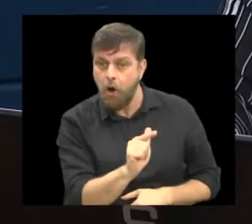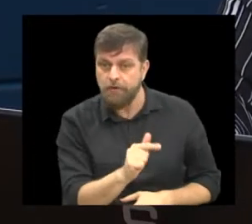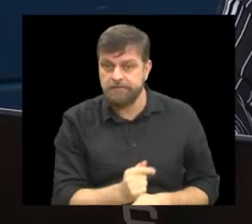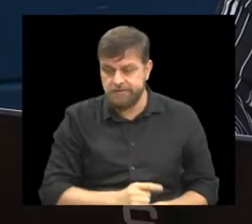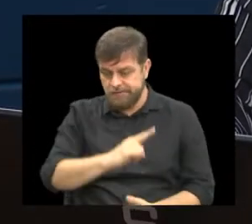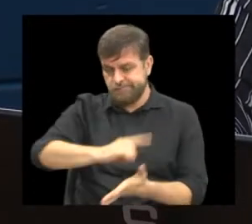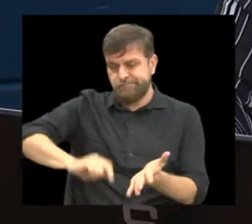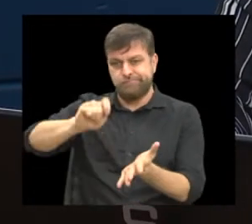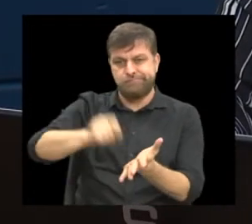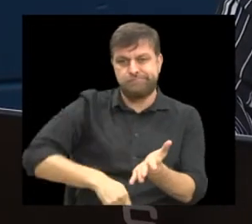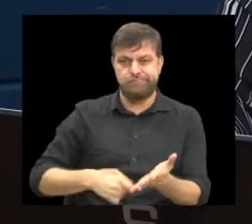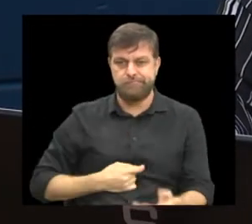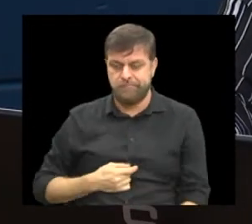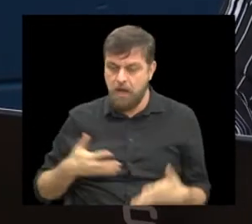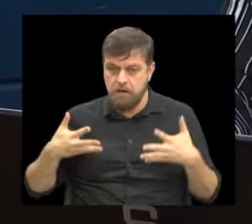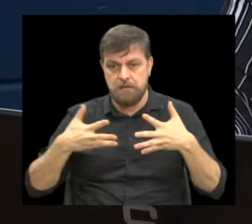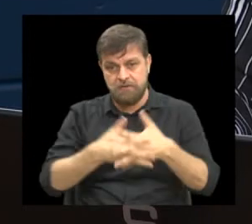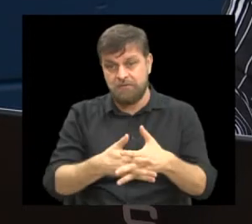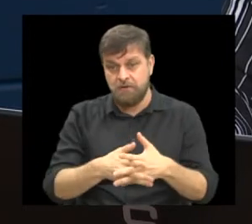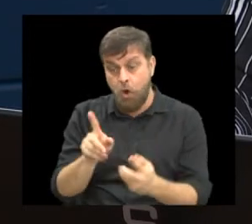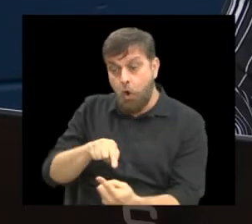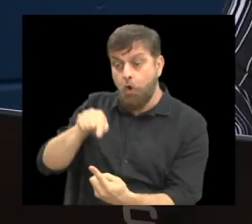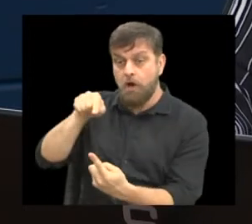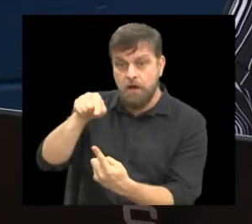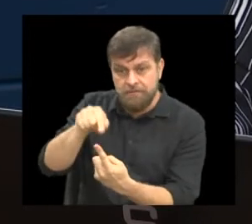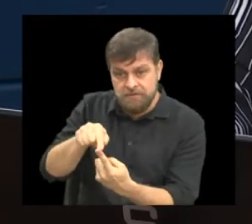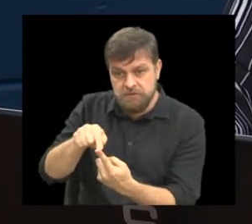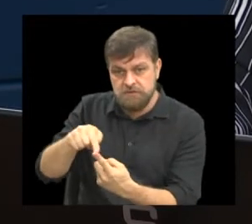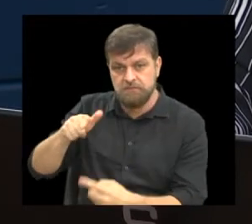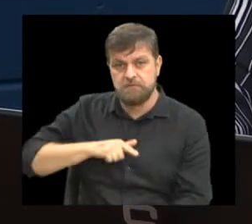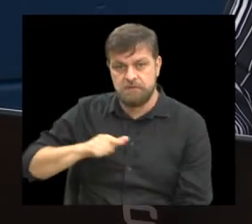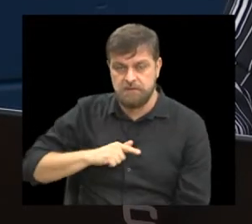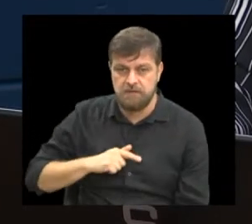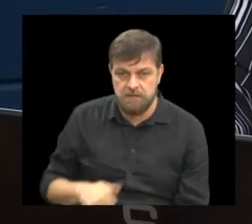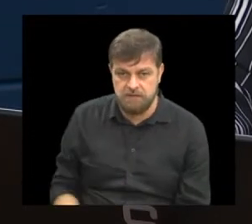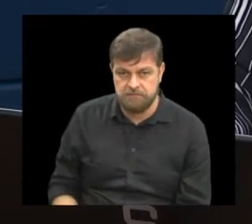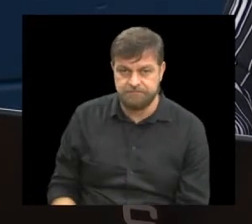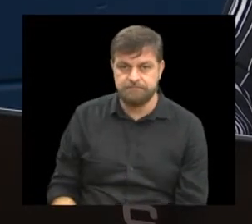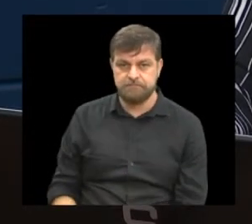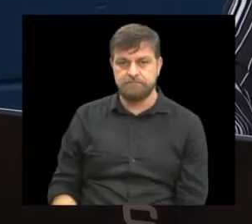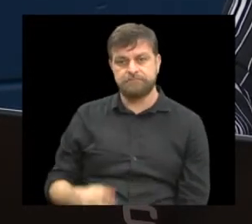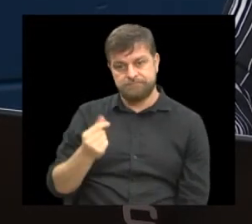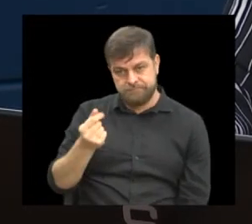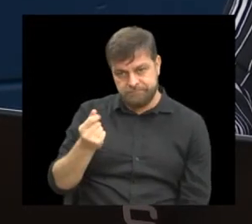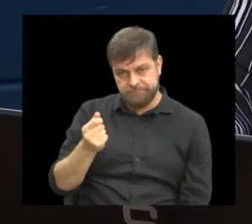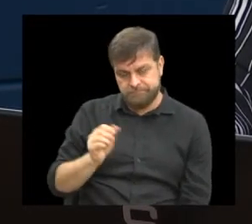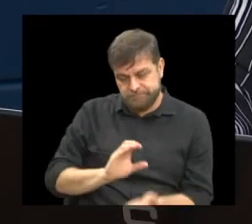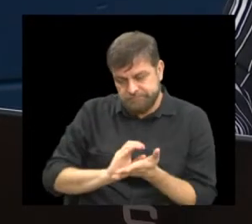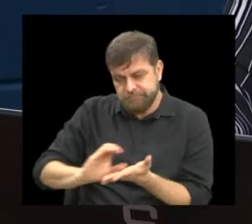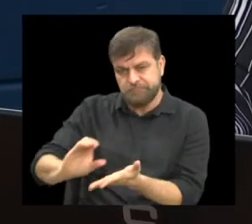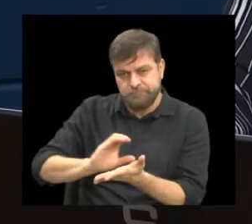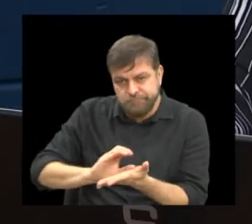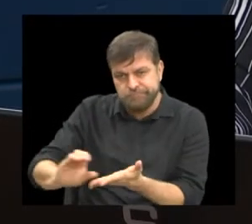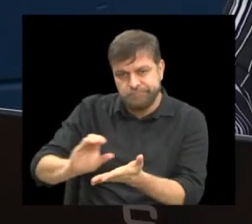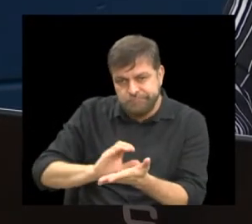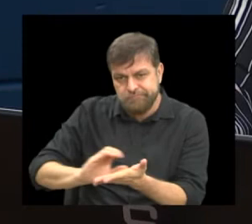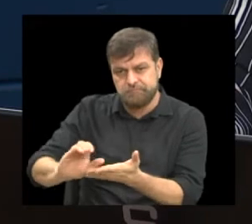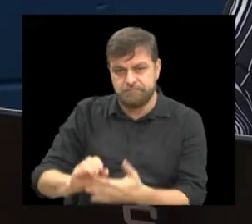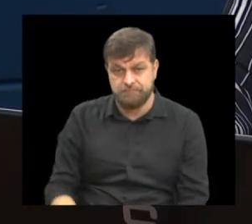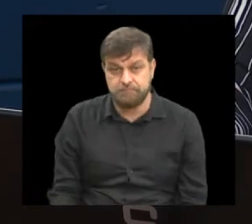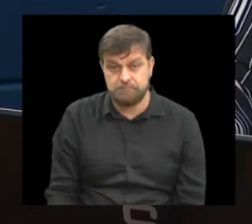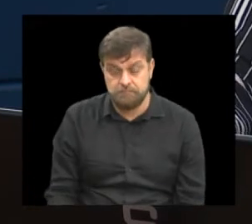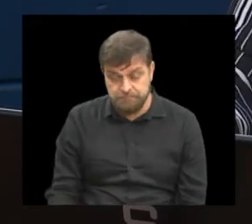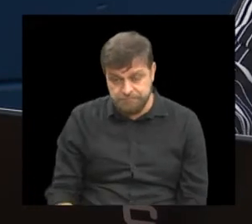dados como autismo só para que tenha benefícios, tá? Então, o